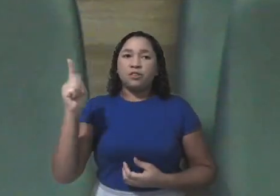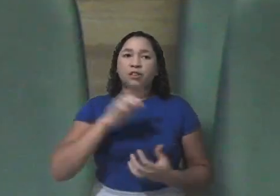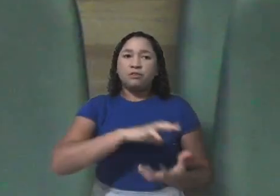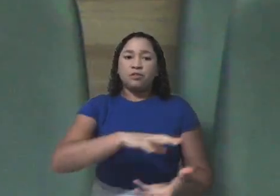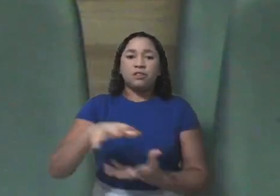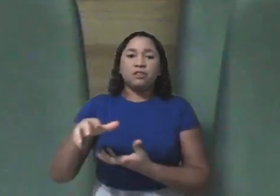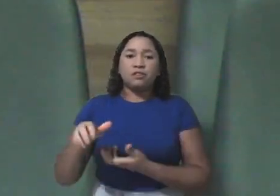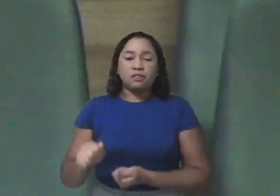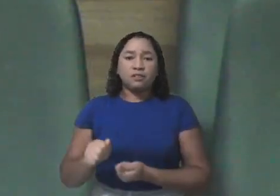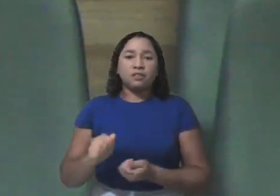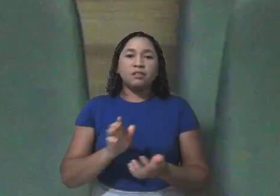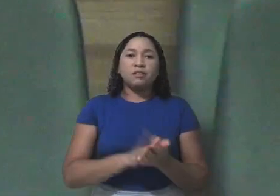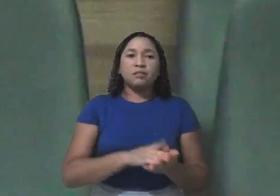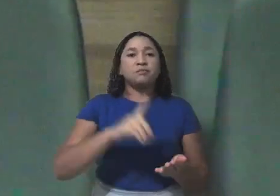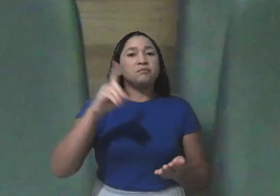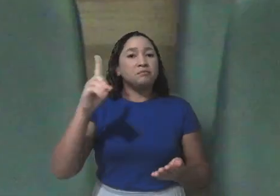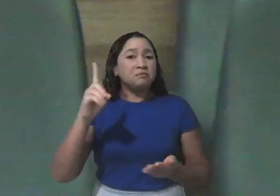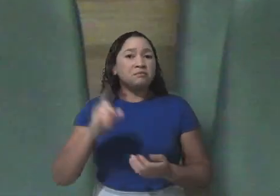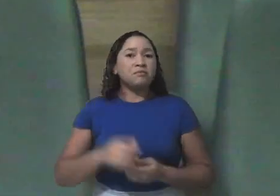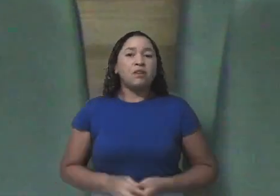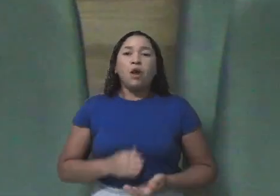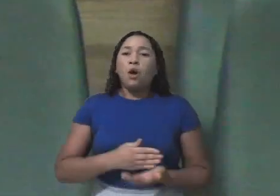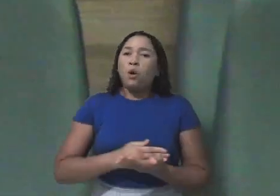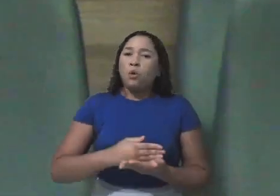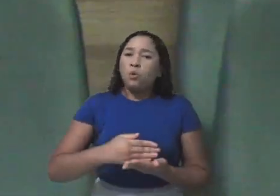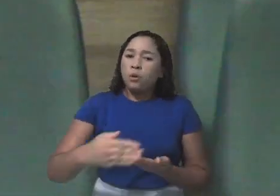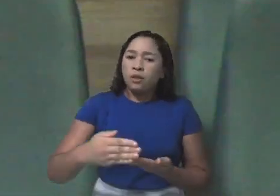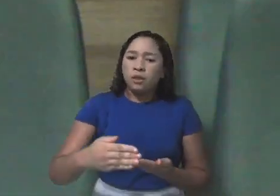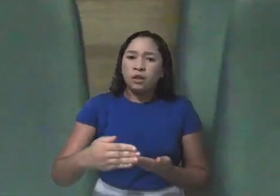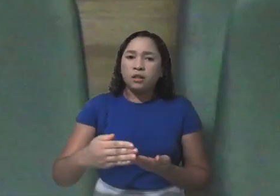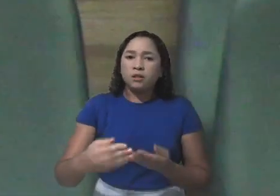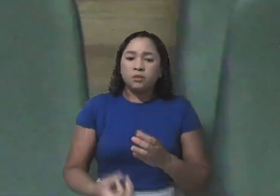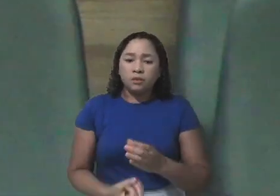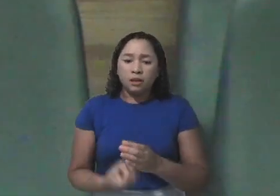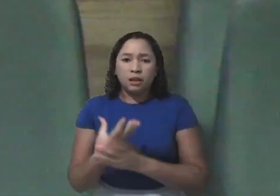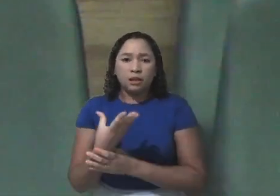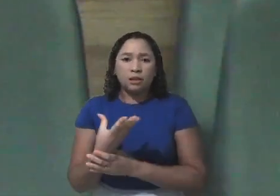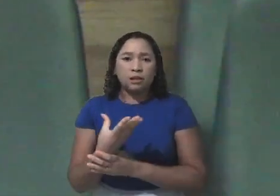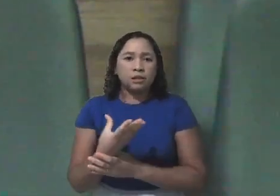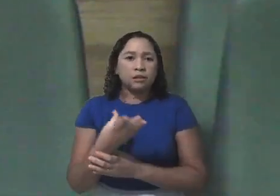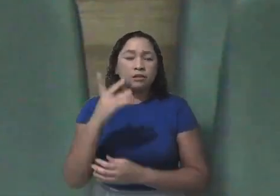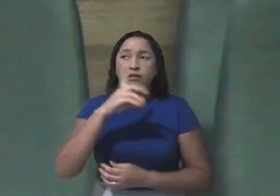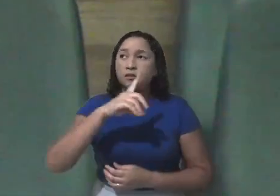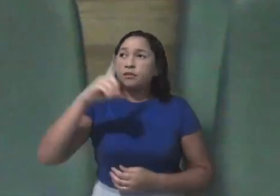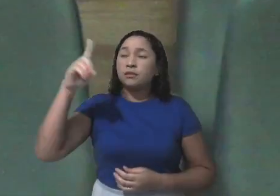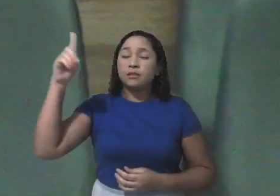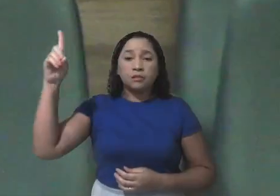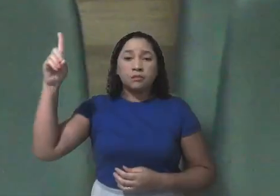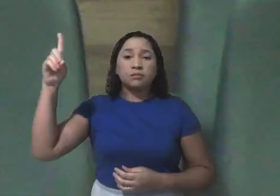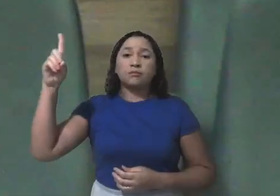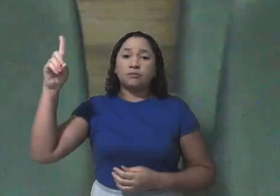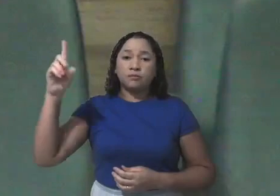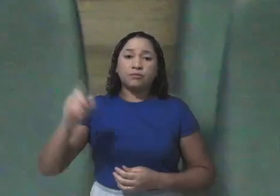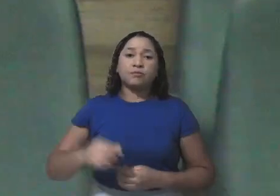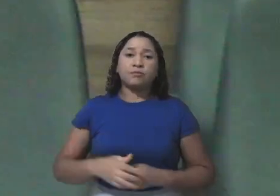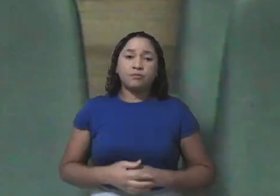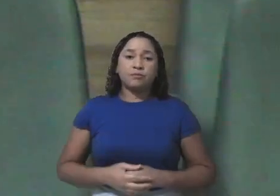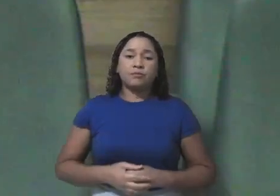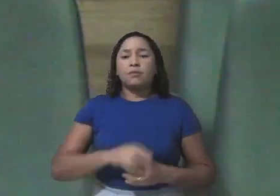dos Caldeus, de onde saiu Abraão. Onde é o Egito, né? Nós estudamos essas coisas.